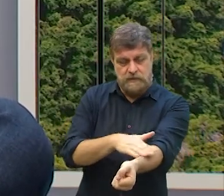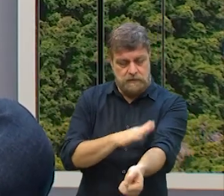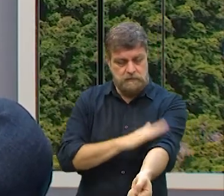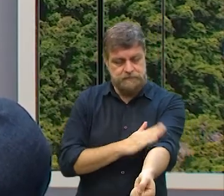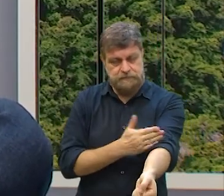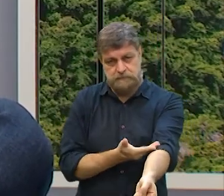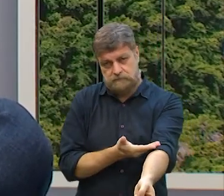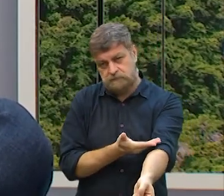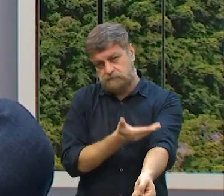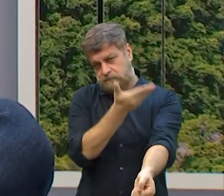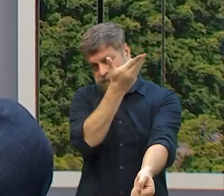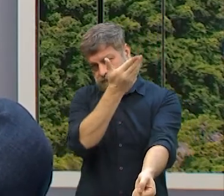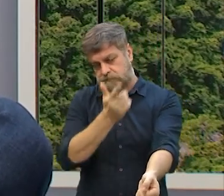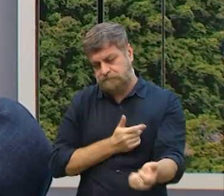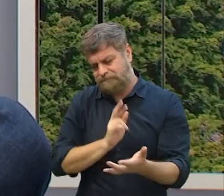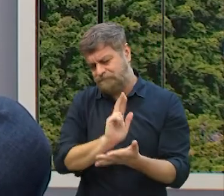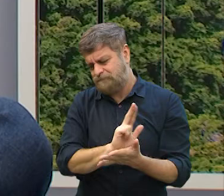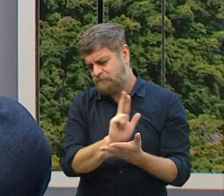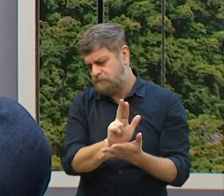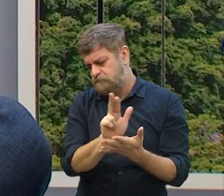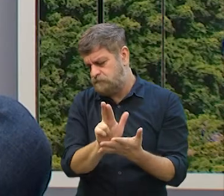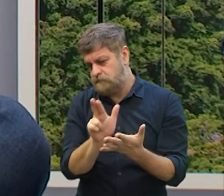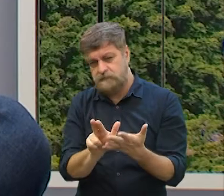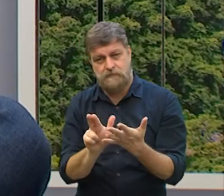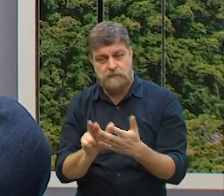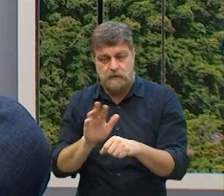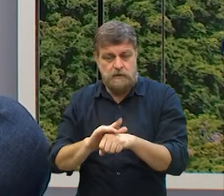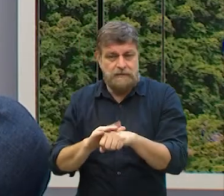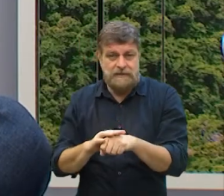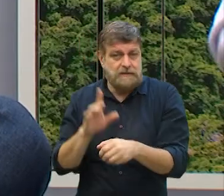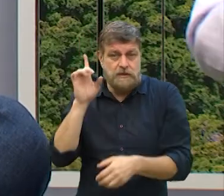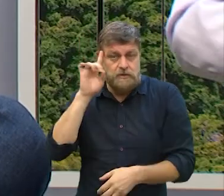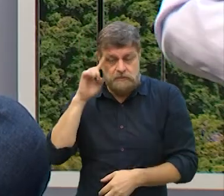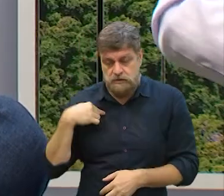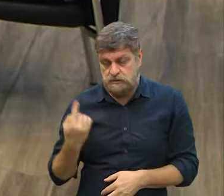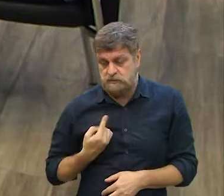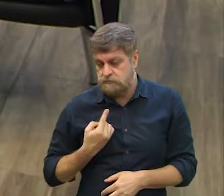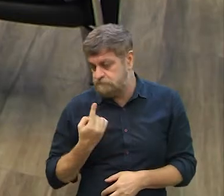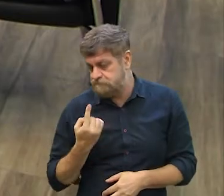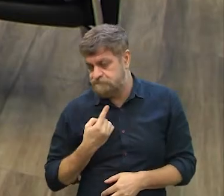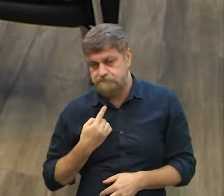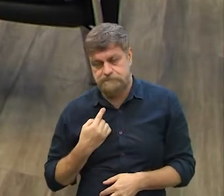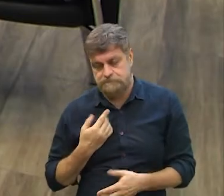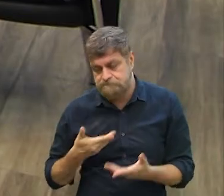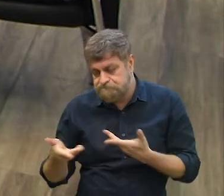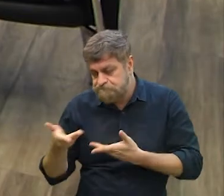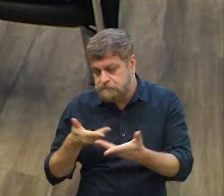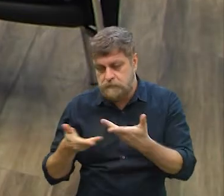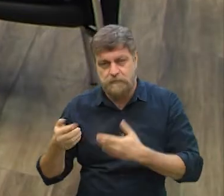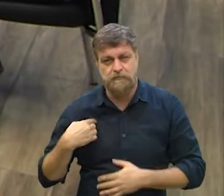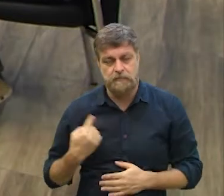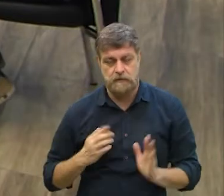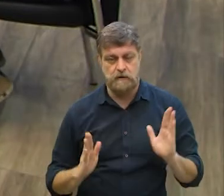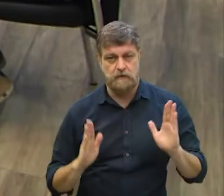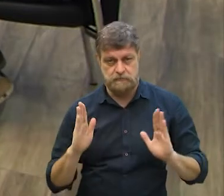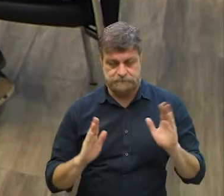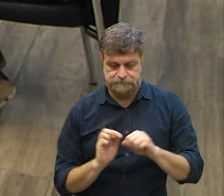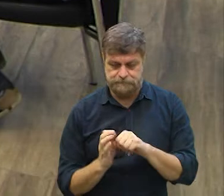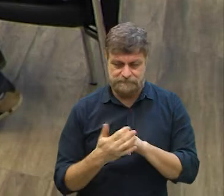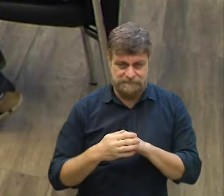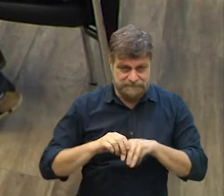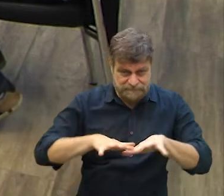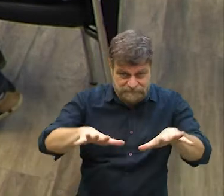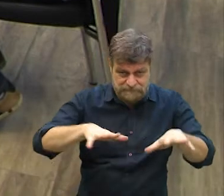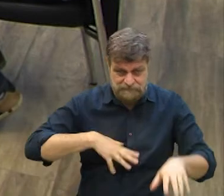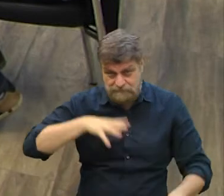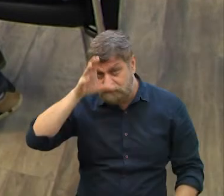de uma hipertensão, sim, enfim, de outras doenças que estão aí no dia a dia. Marcelo, esse período que nós passamos de pandemia,